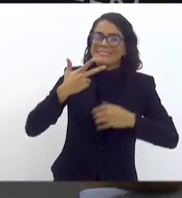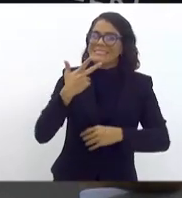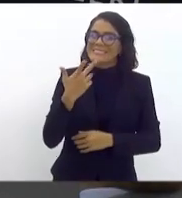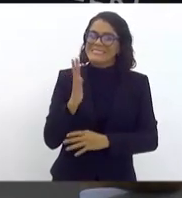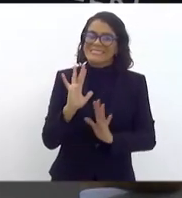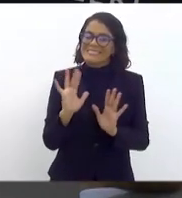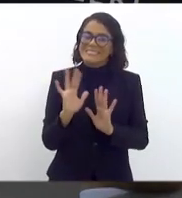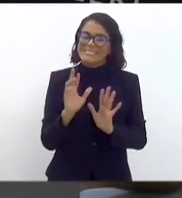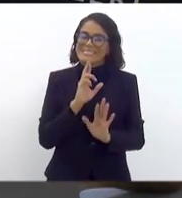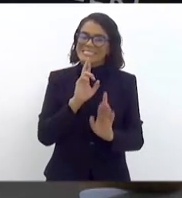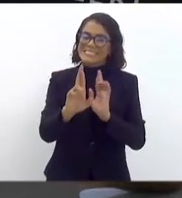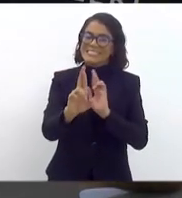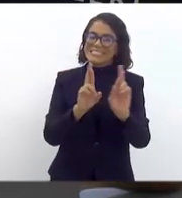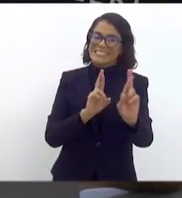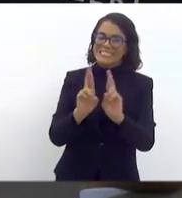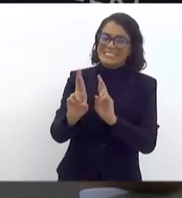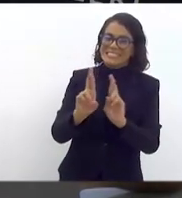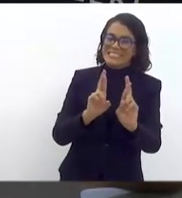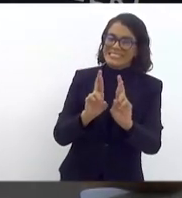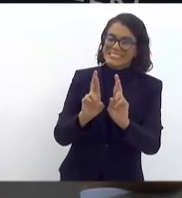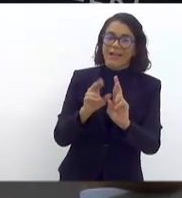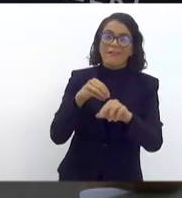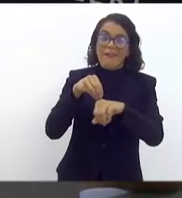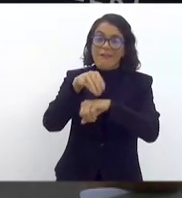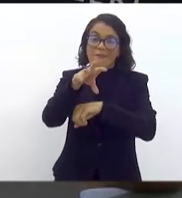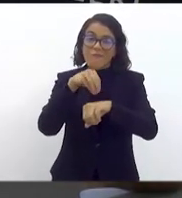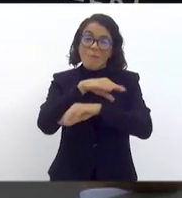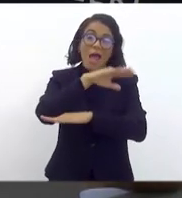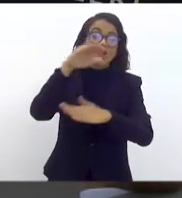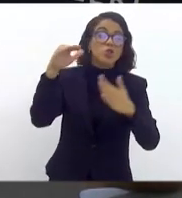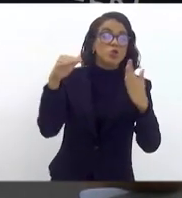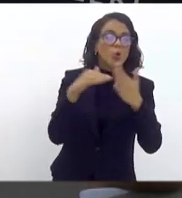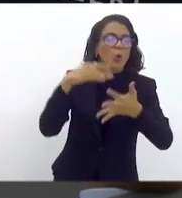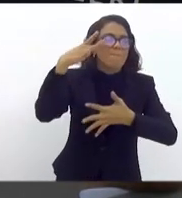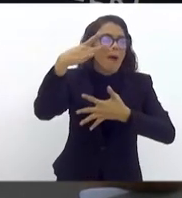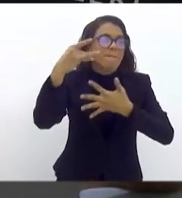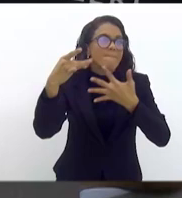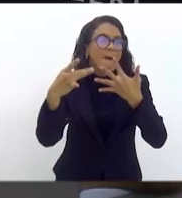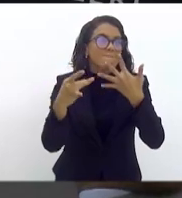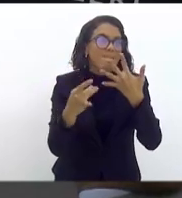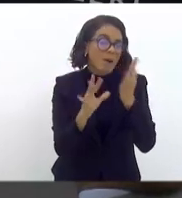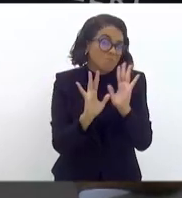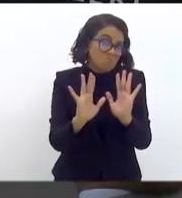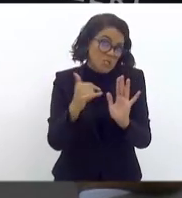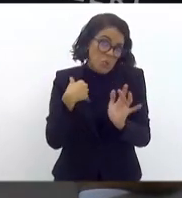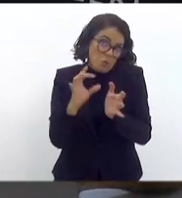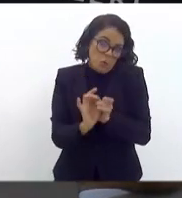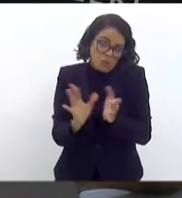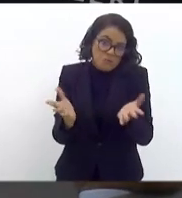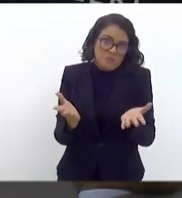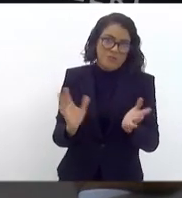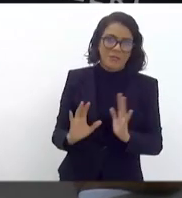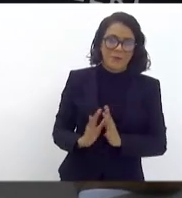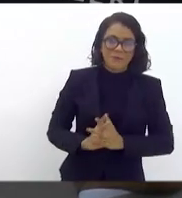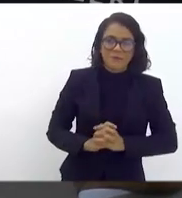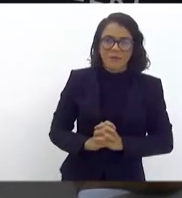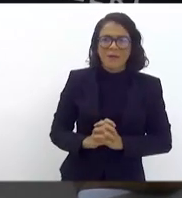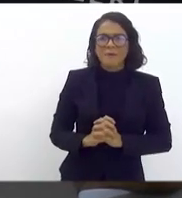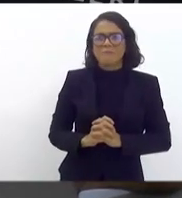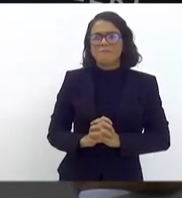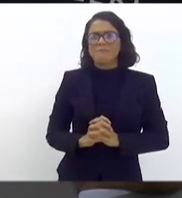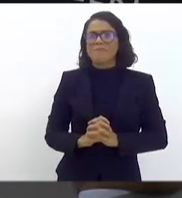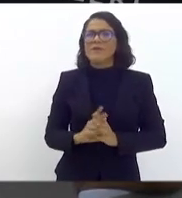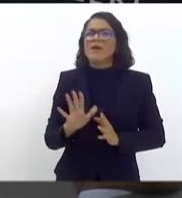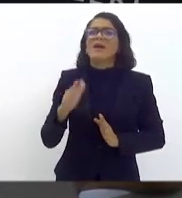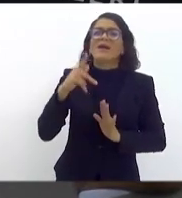condições de responder, de informar tudo que talvez os senhores queiram saber. Doutor, mas eu estou à disposição. Para a gente poder prosseguir na... Presidente, só